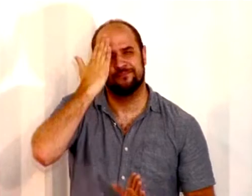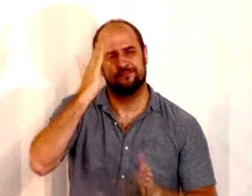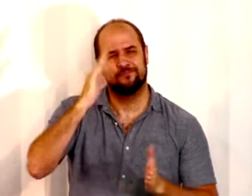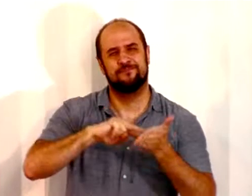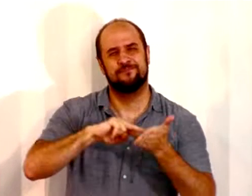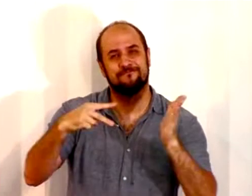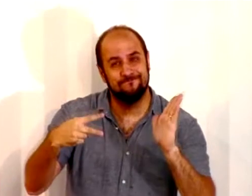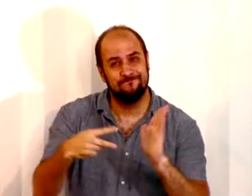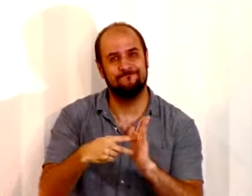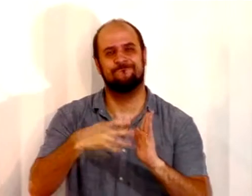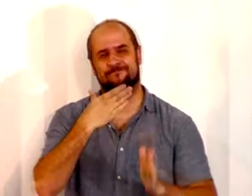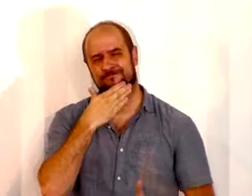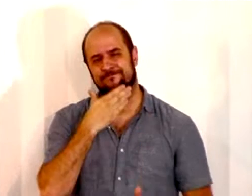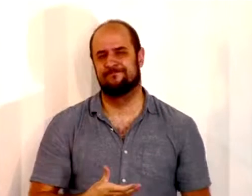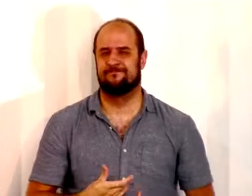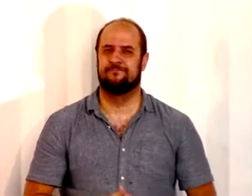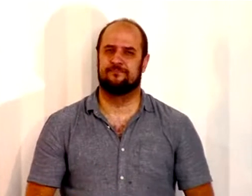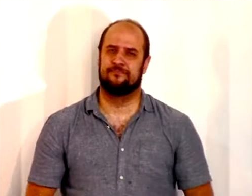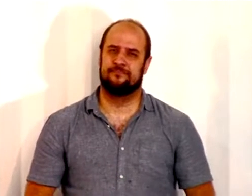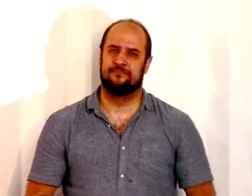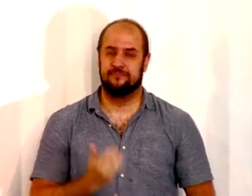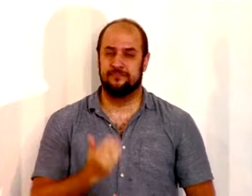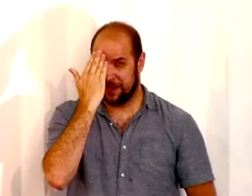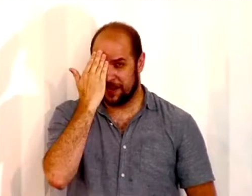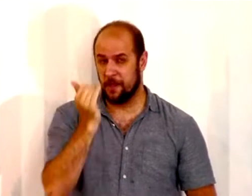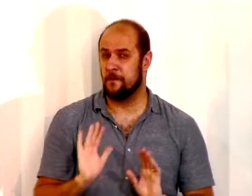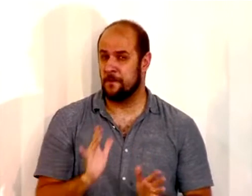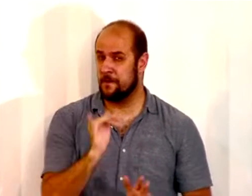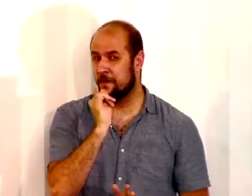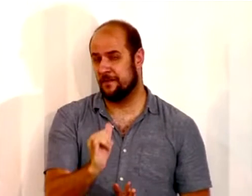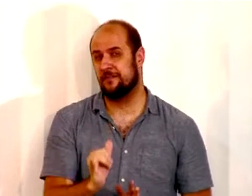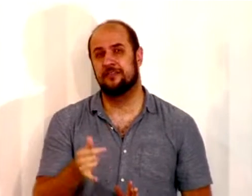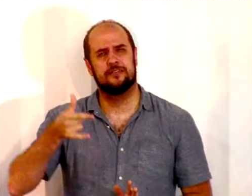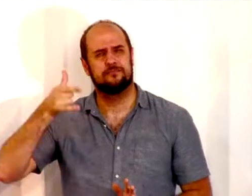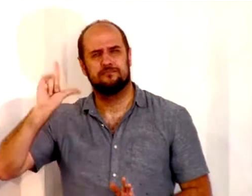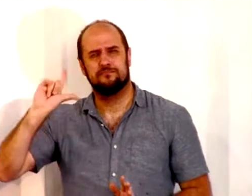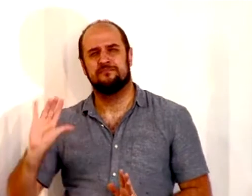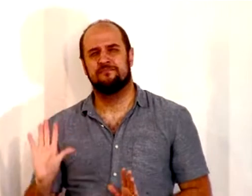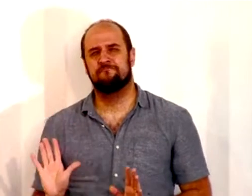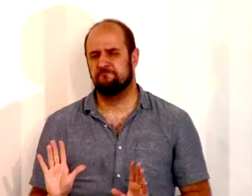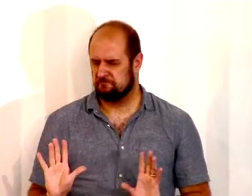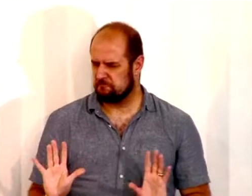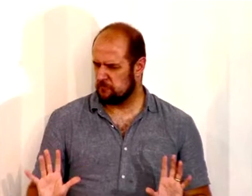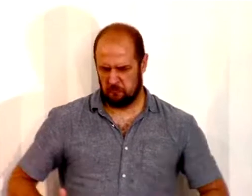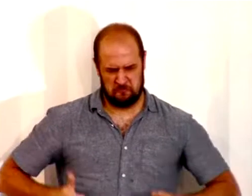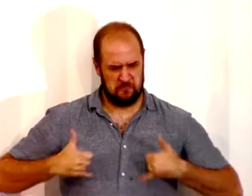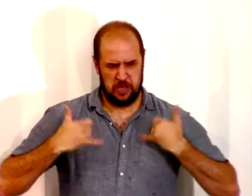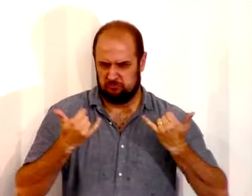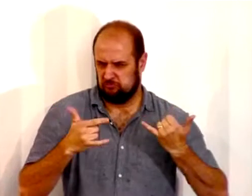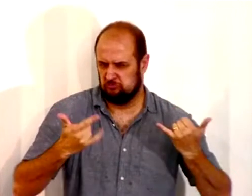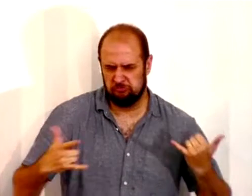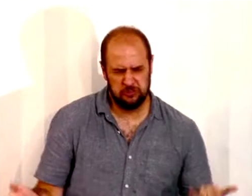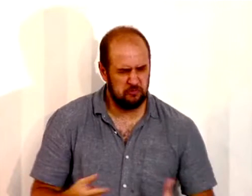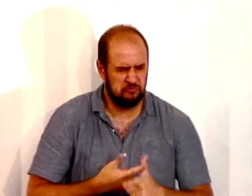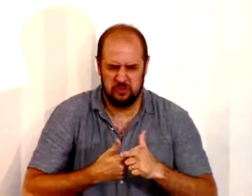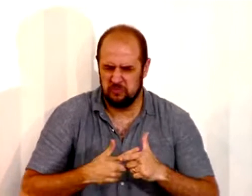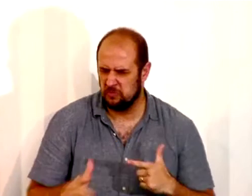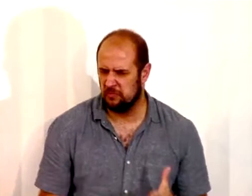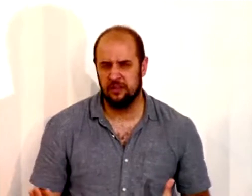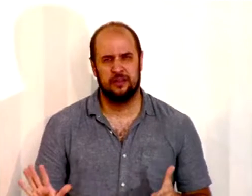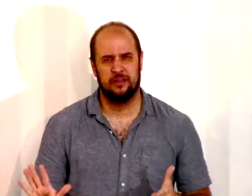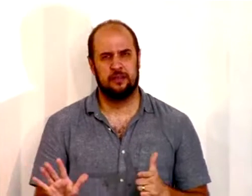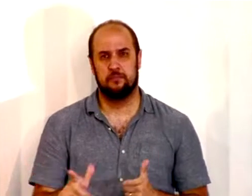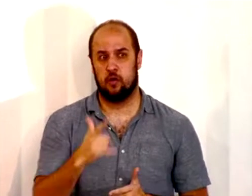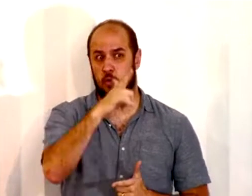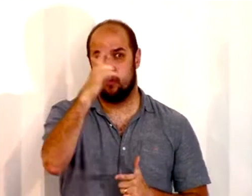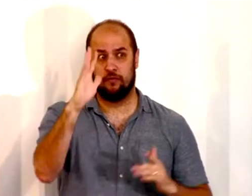Natal. Nós sabemos, podemos, como eu já disse aqui em outra ocasião, podemos ter a festa, podemos ter a celebração que vai acontecer em